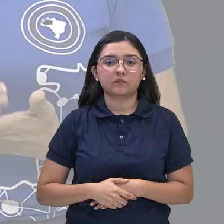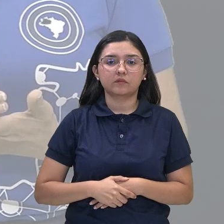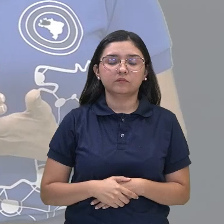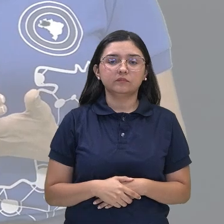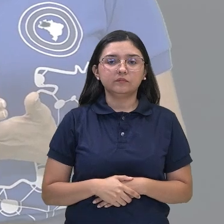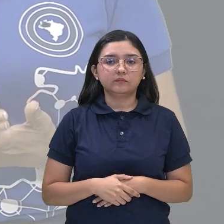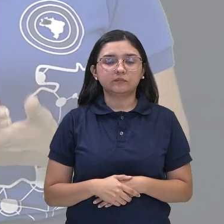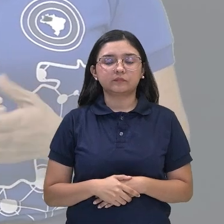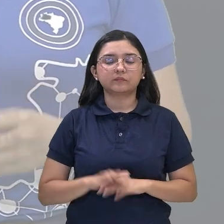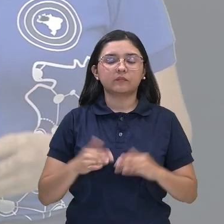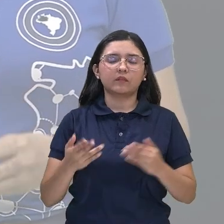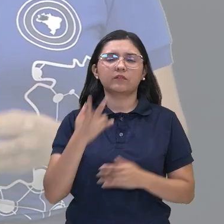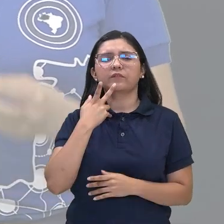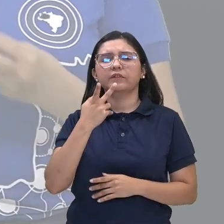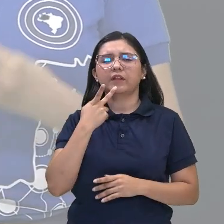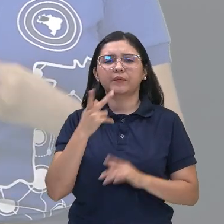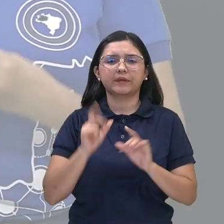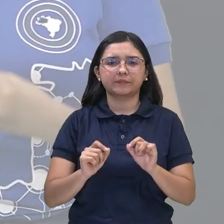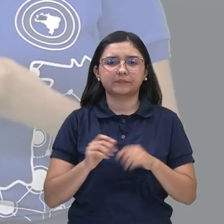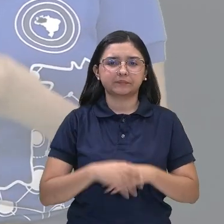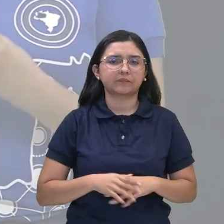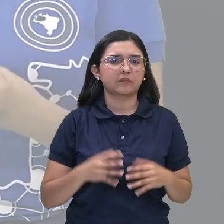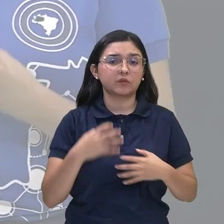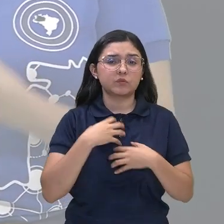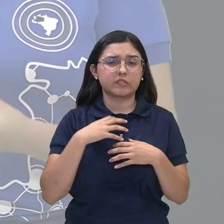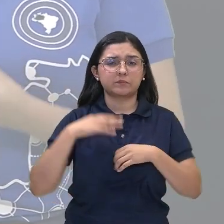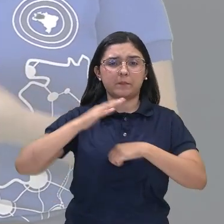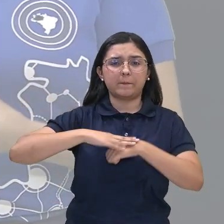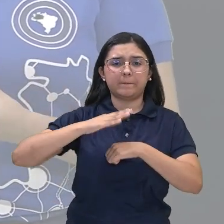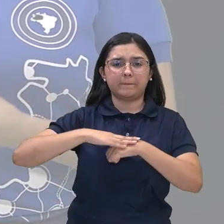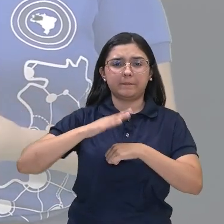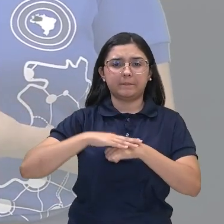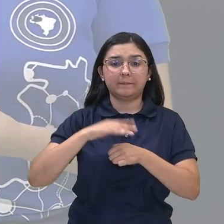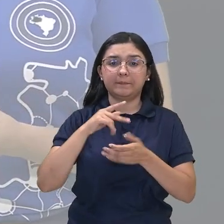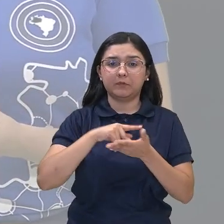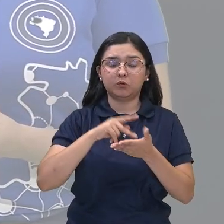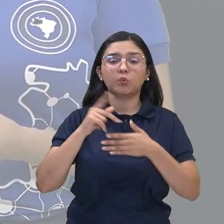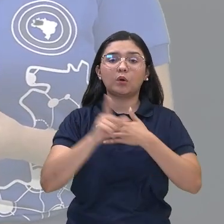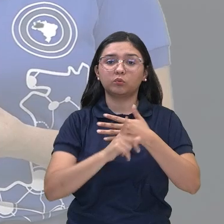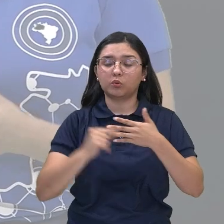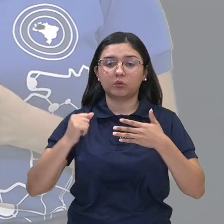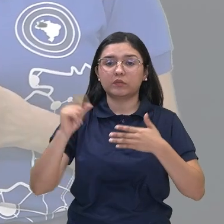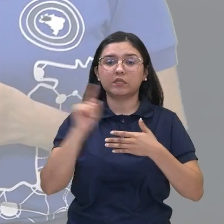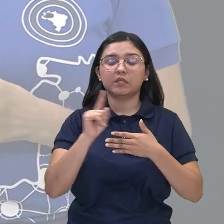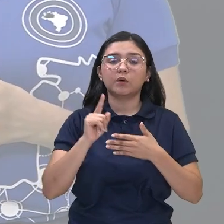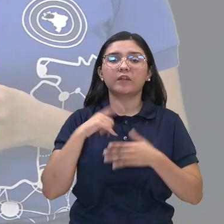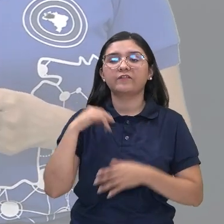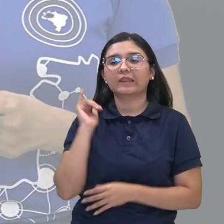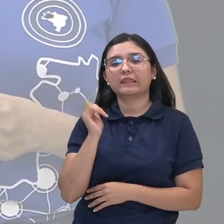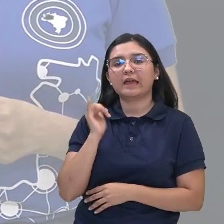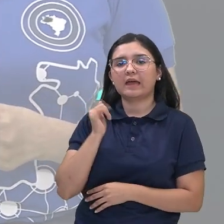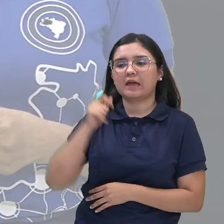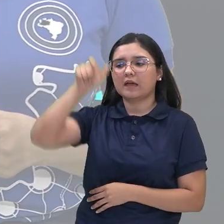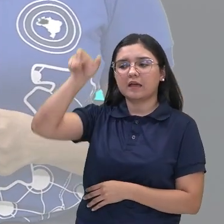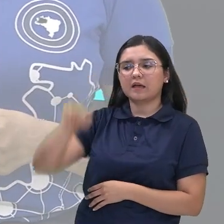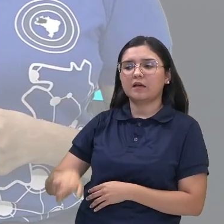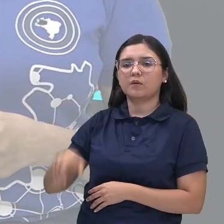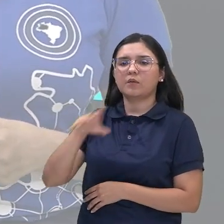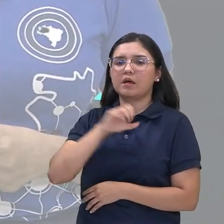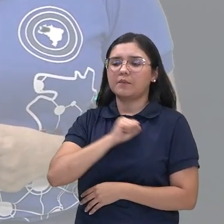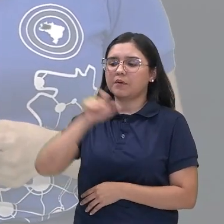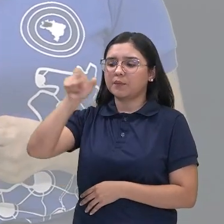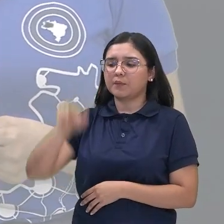vai falar do sentimento dele, do poeta em si, mas ele vai dar voz para quem? Para o